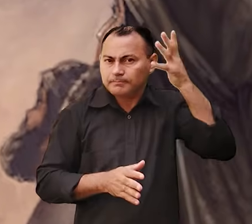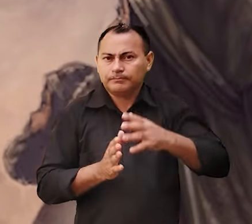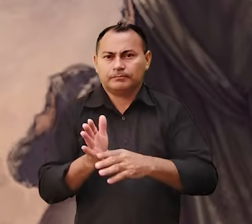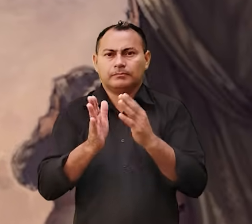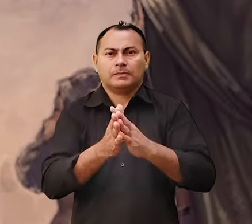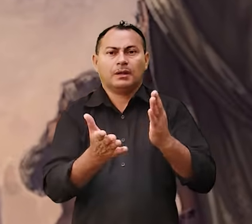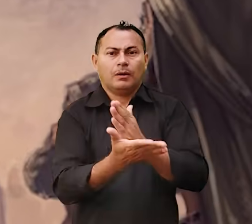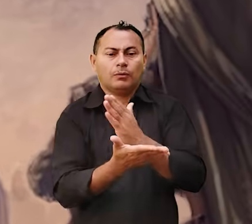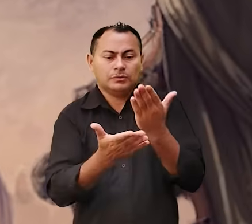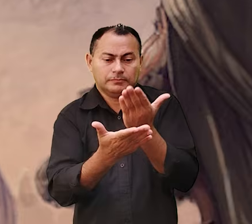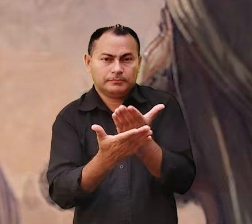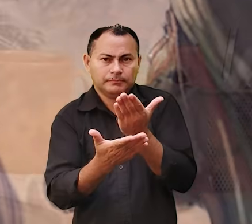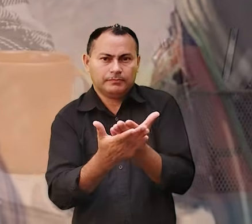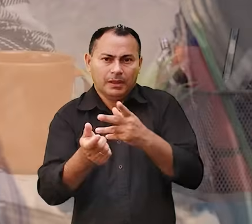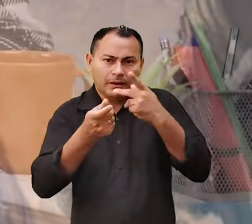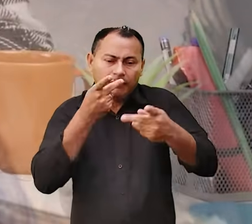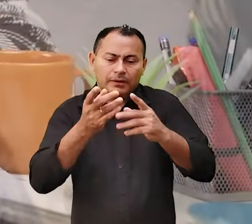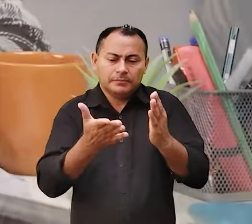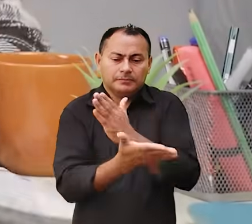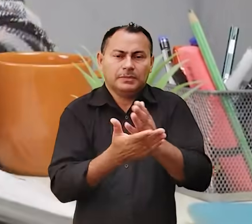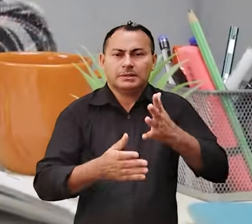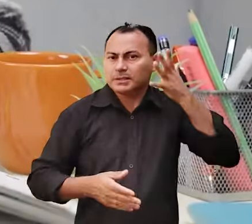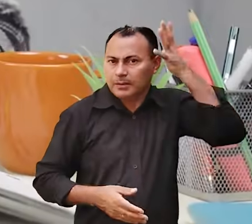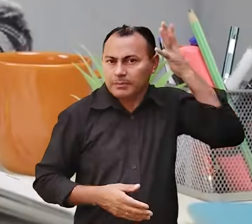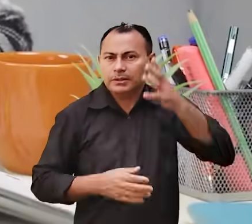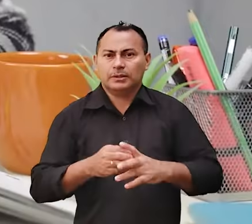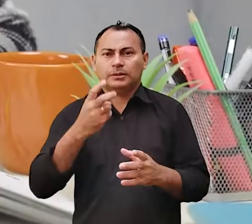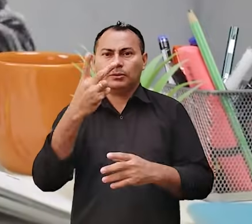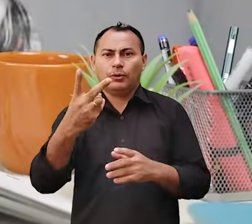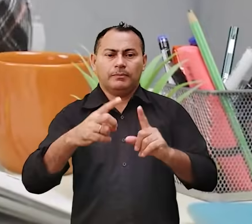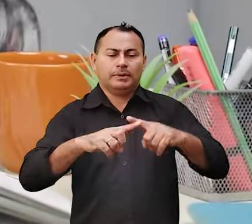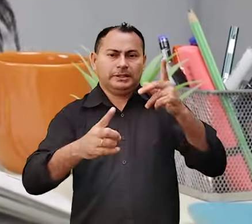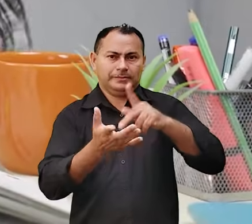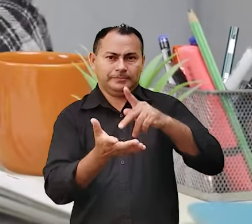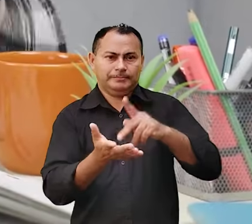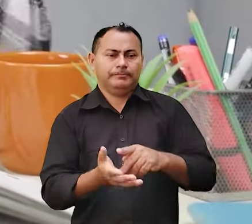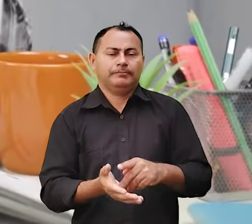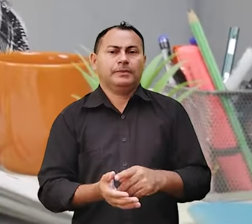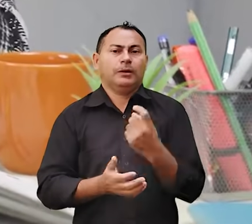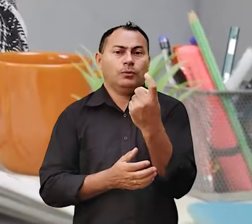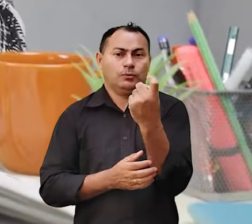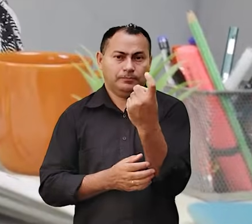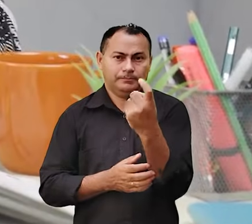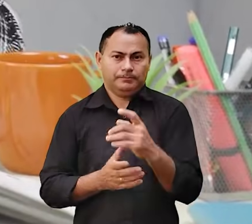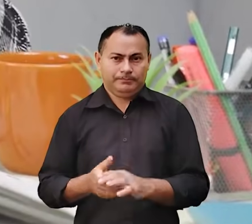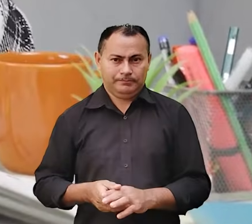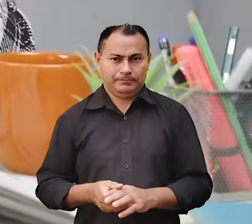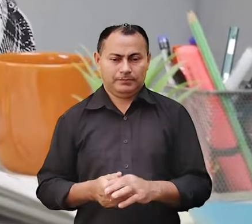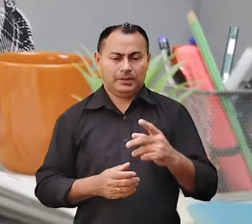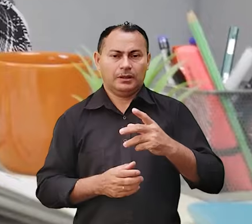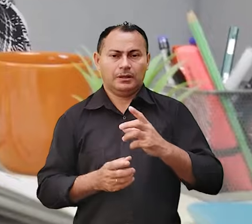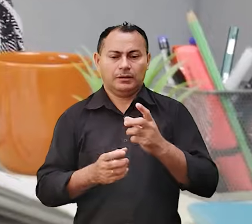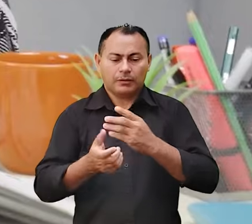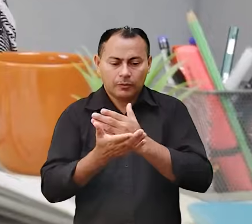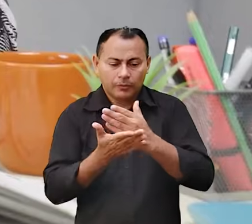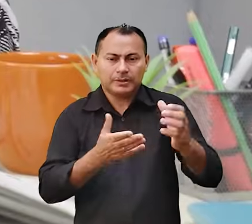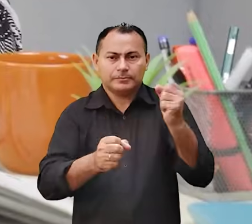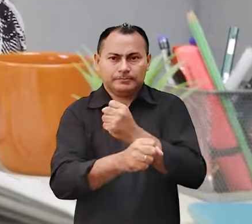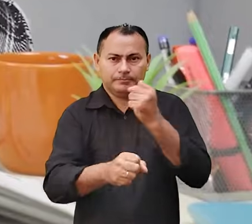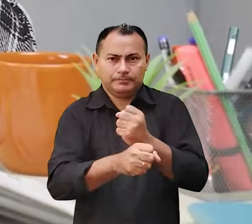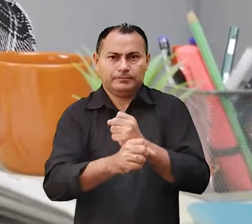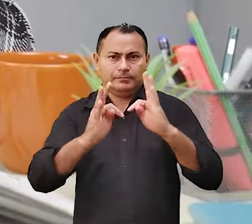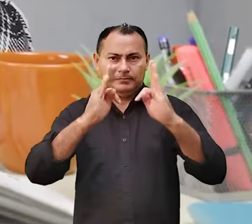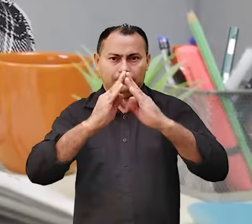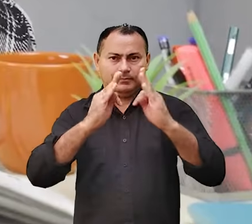sermão. Alguns estudiosos dividem esse sermão em dois, mas na verdade é um só. Quando eles